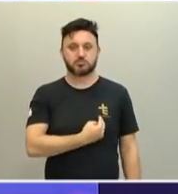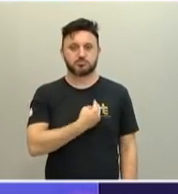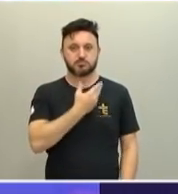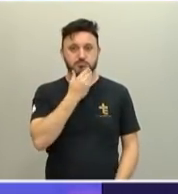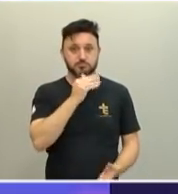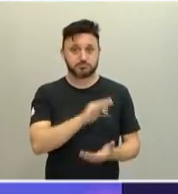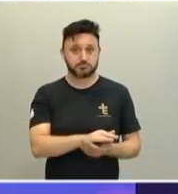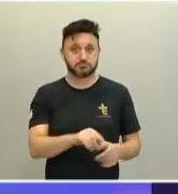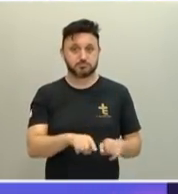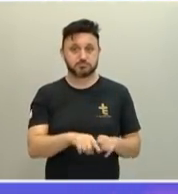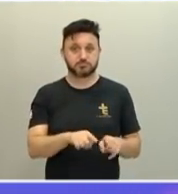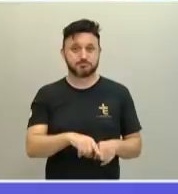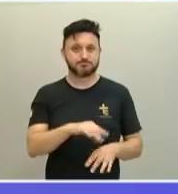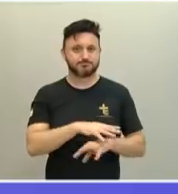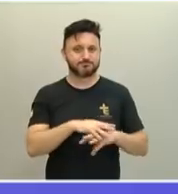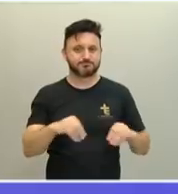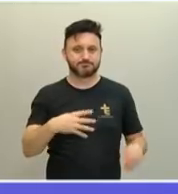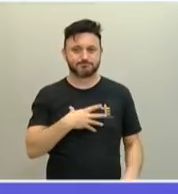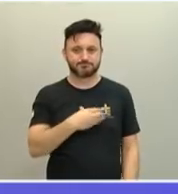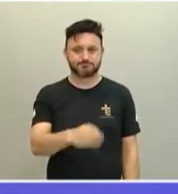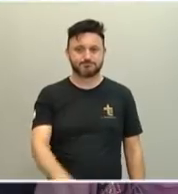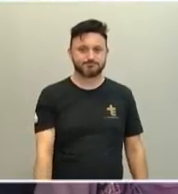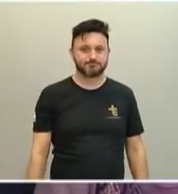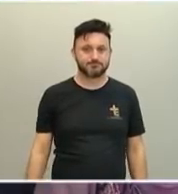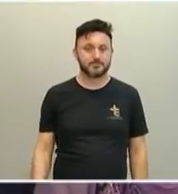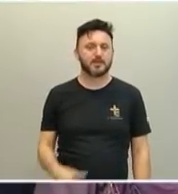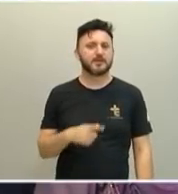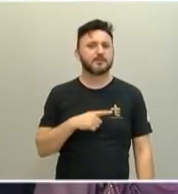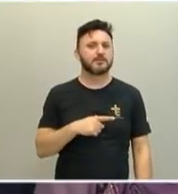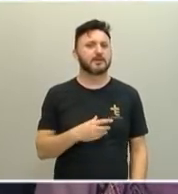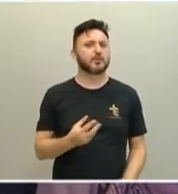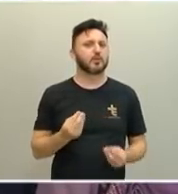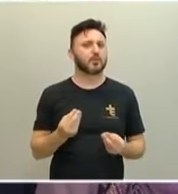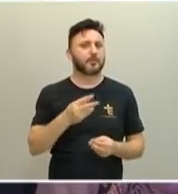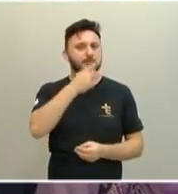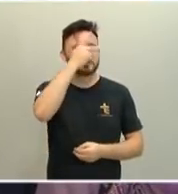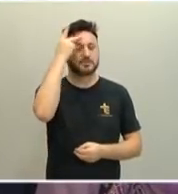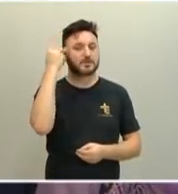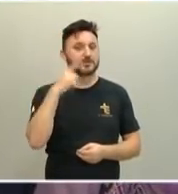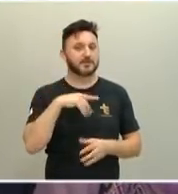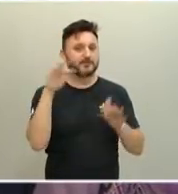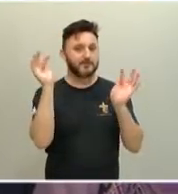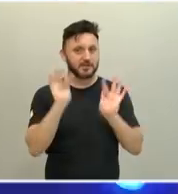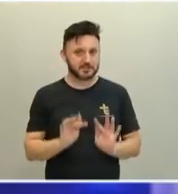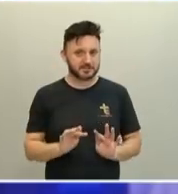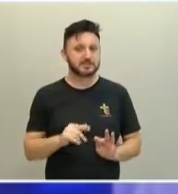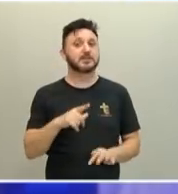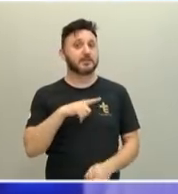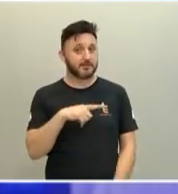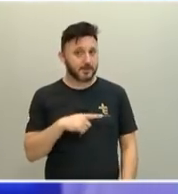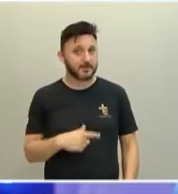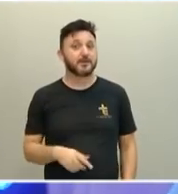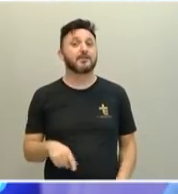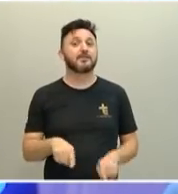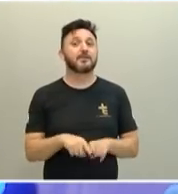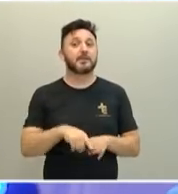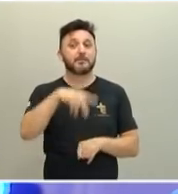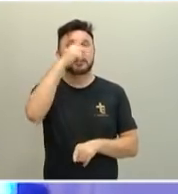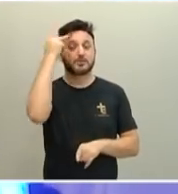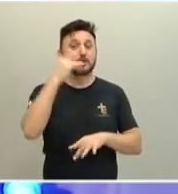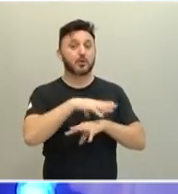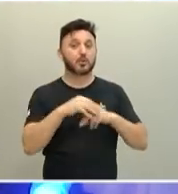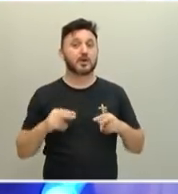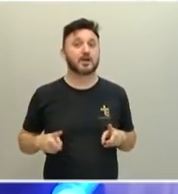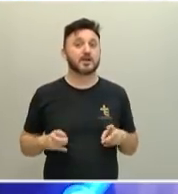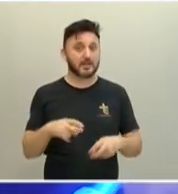filho. Tem como uma pessoa ser feliz? Sim. Tem como você ser curada do câncer? Sim. Tem como quem está em casa agora nos acompanhando